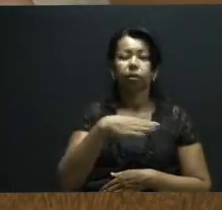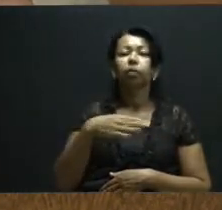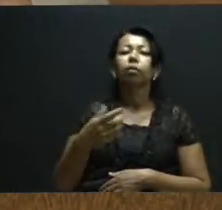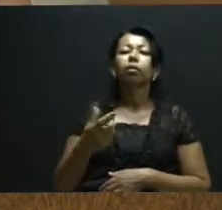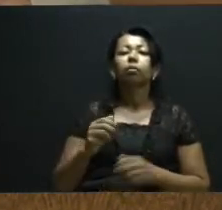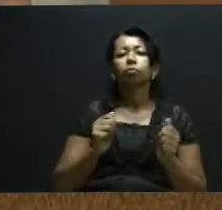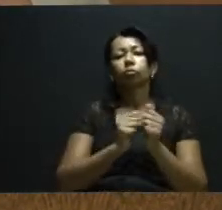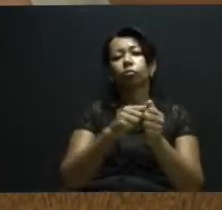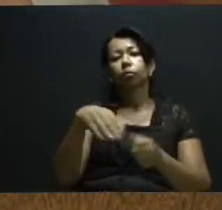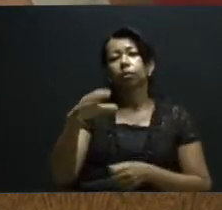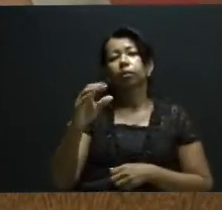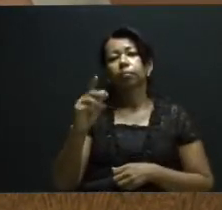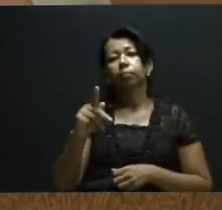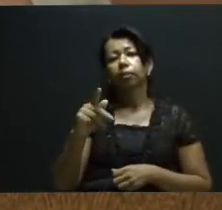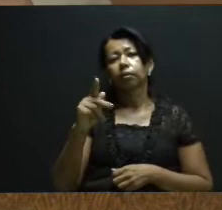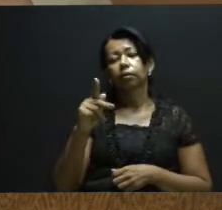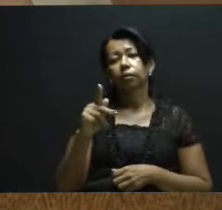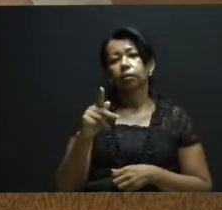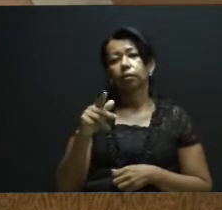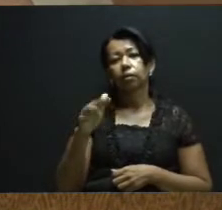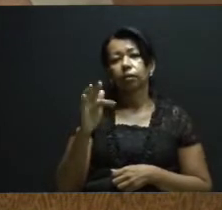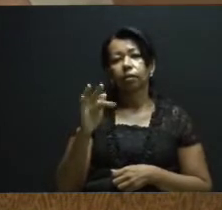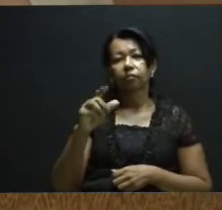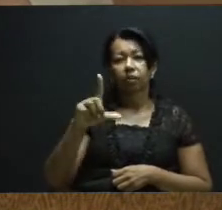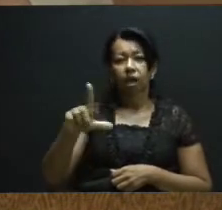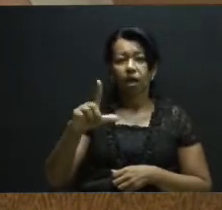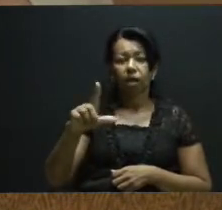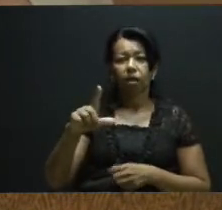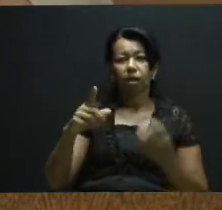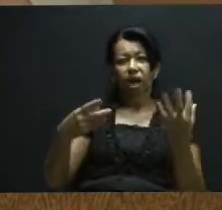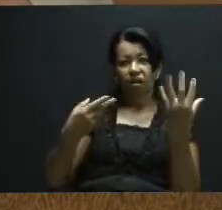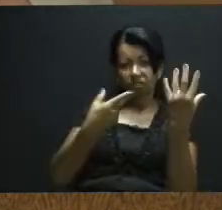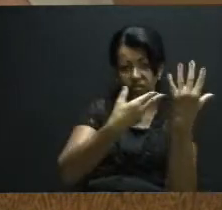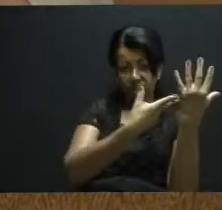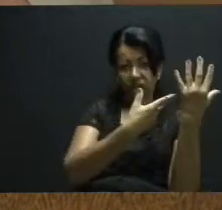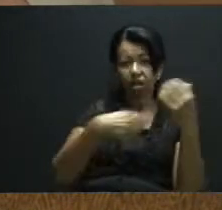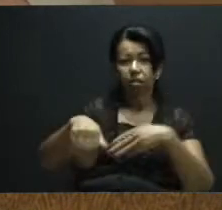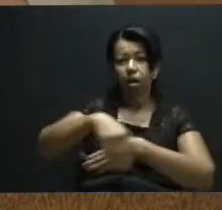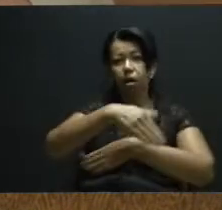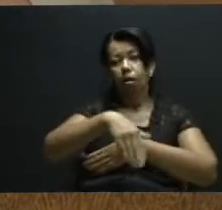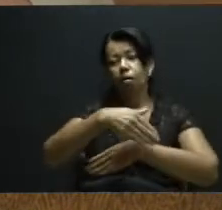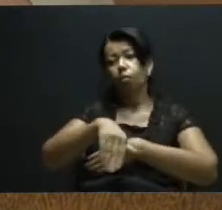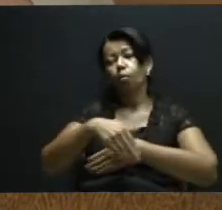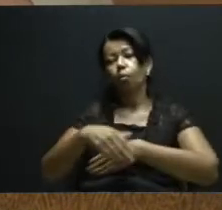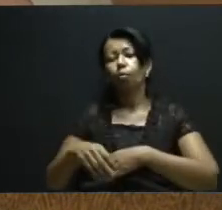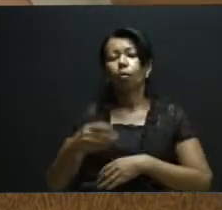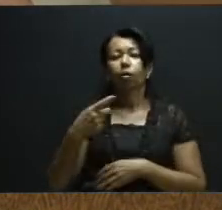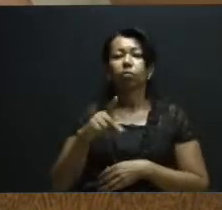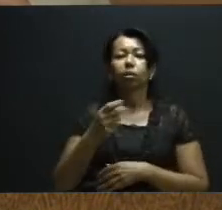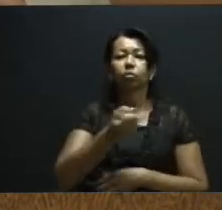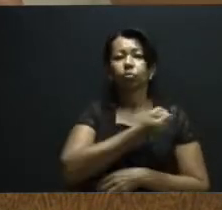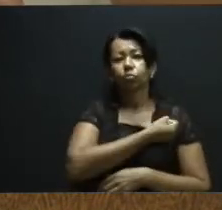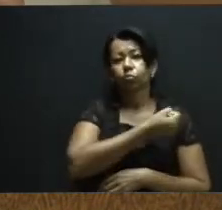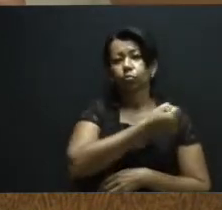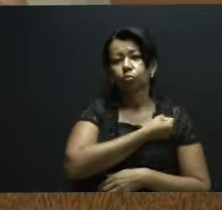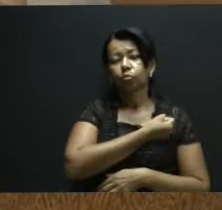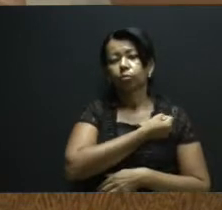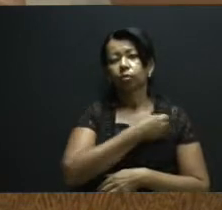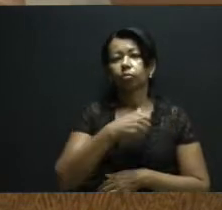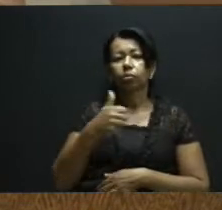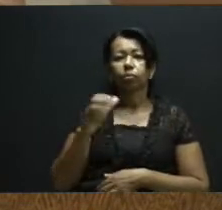cpfl visando a poda de árvore localizada na rua fernando costa entre os números